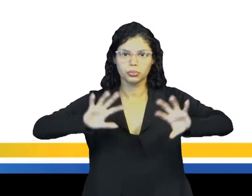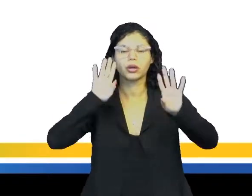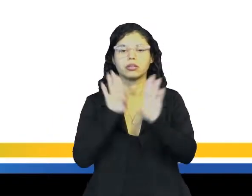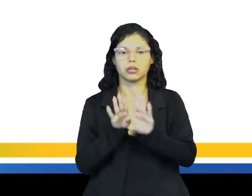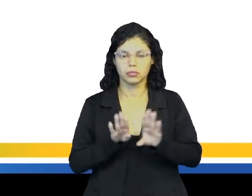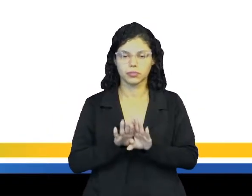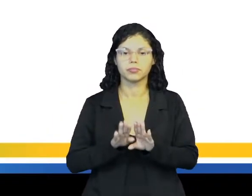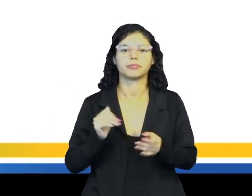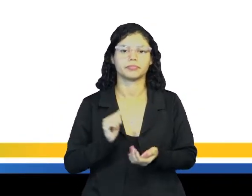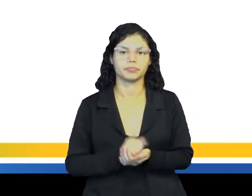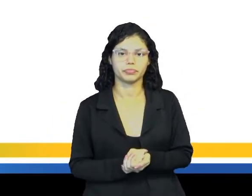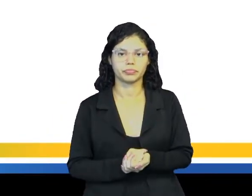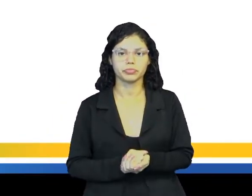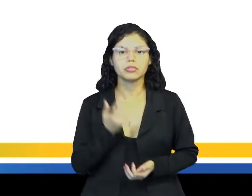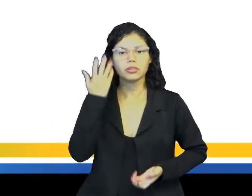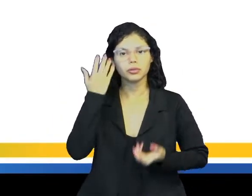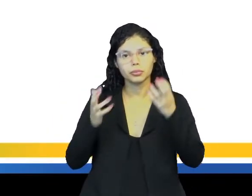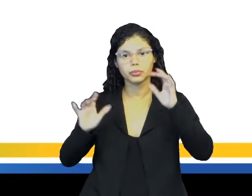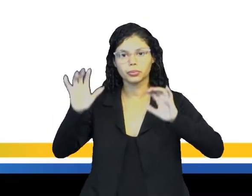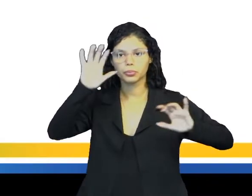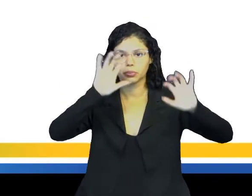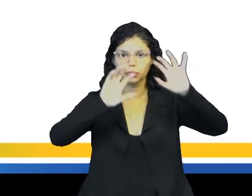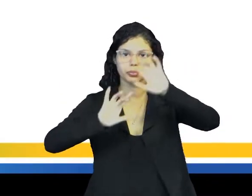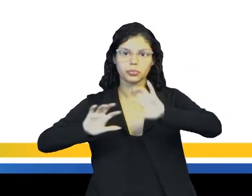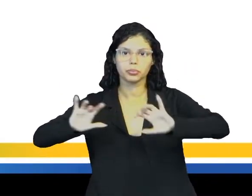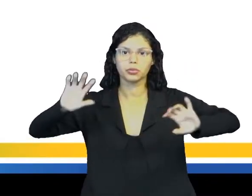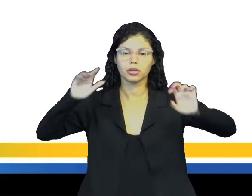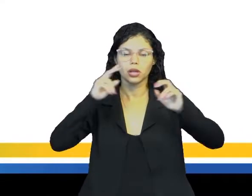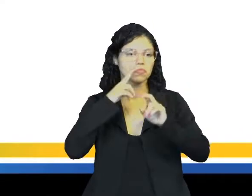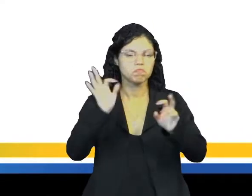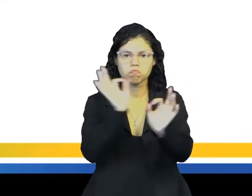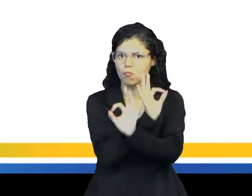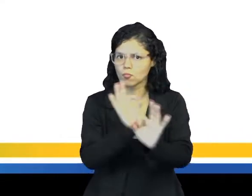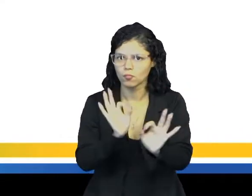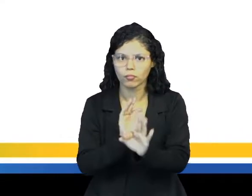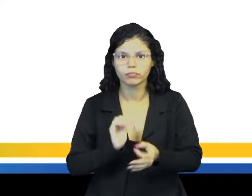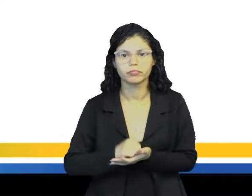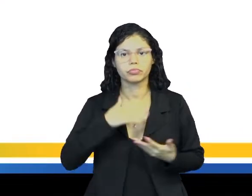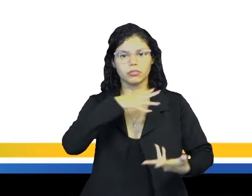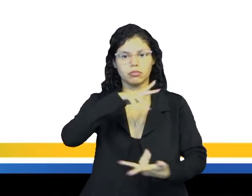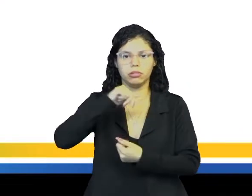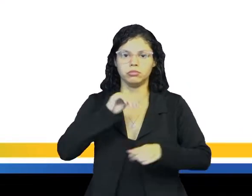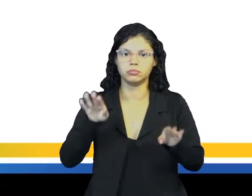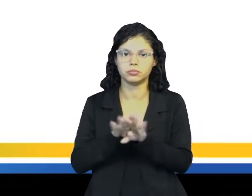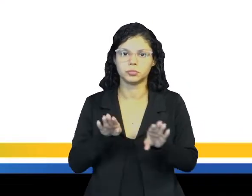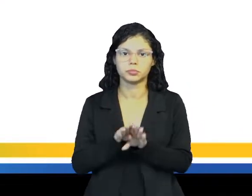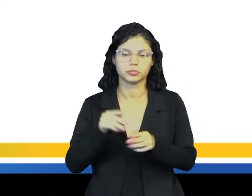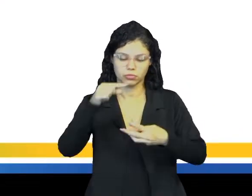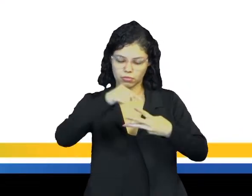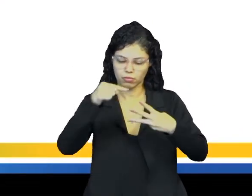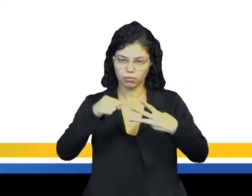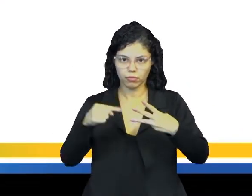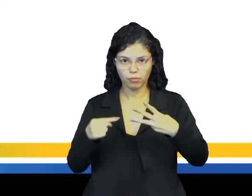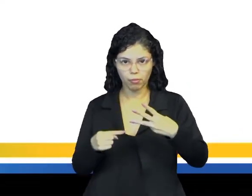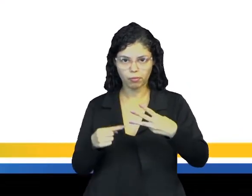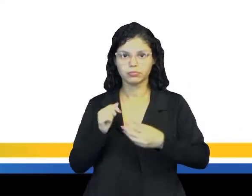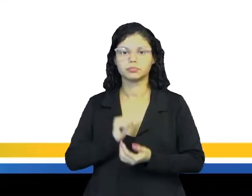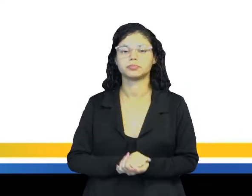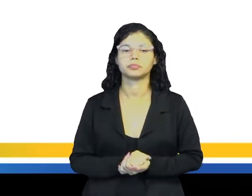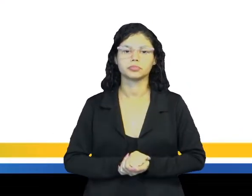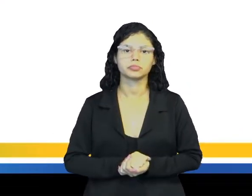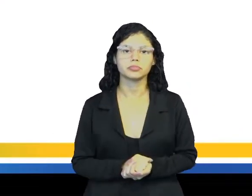também forma um estado de vapor, que também nesse caso ele é invisível. Na Terra, então, existem três estados